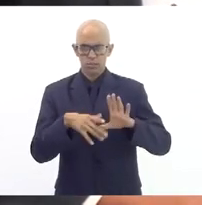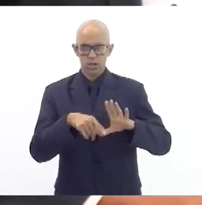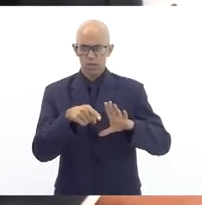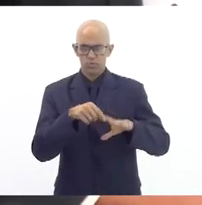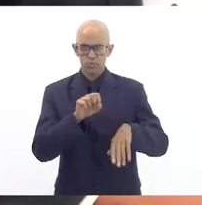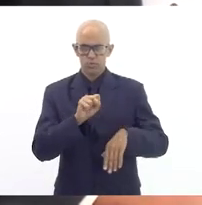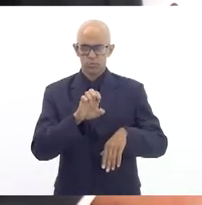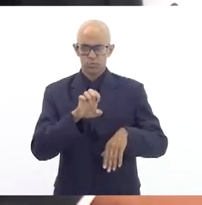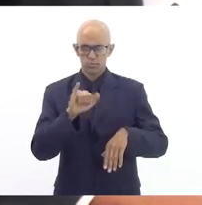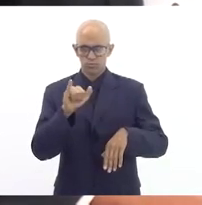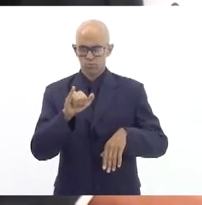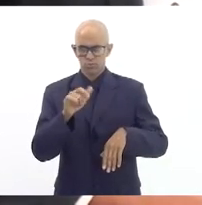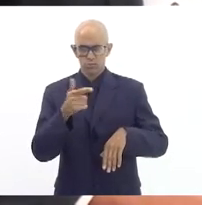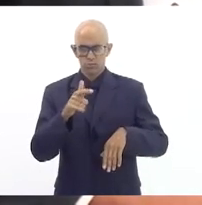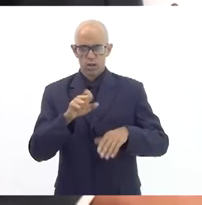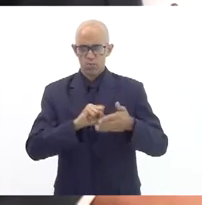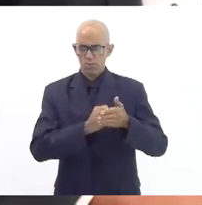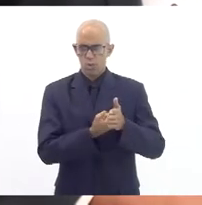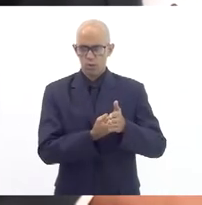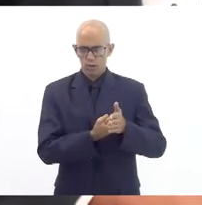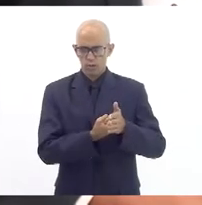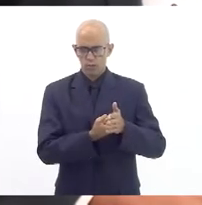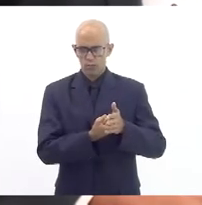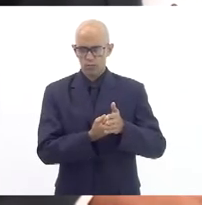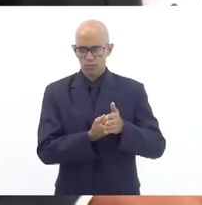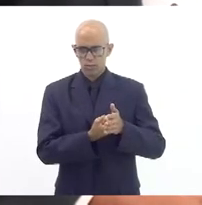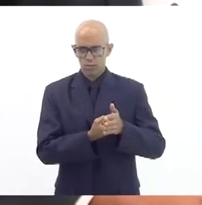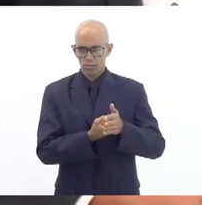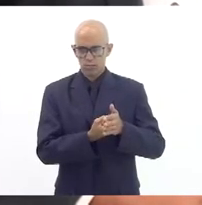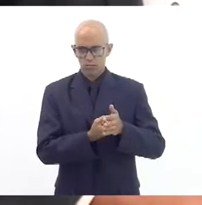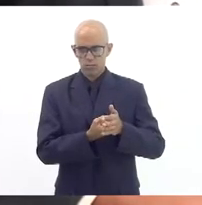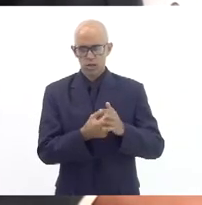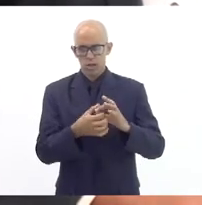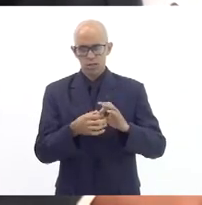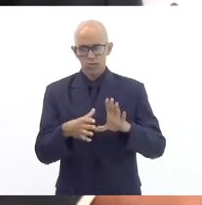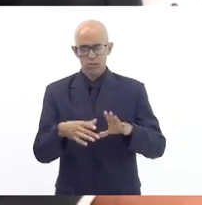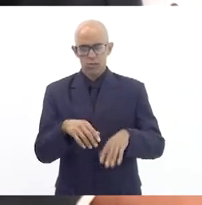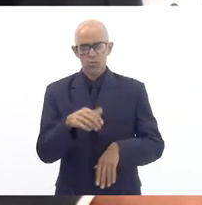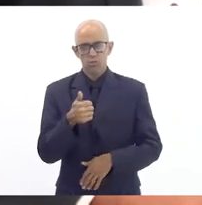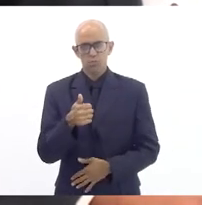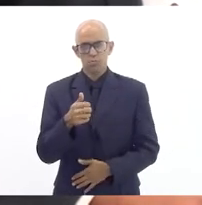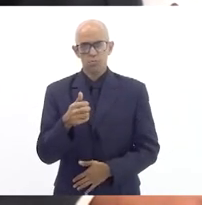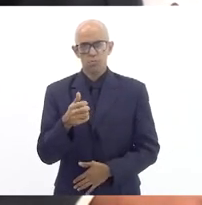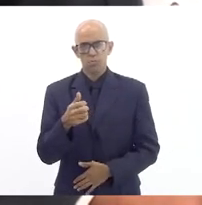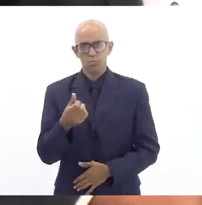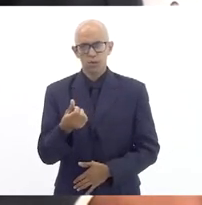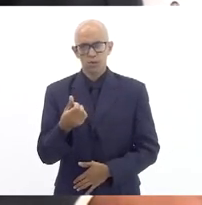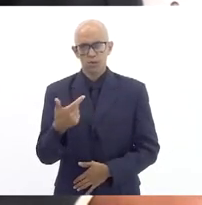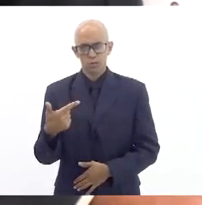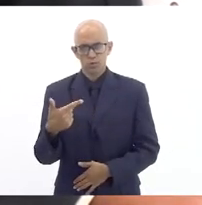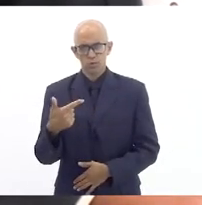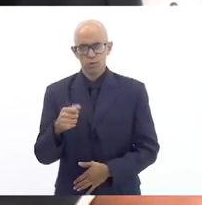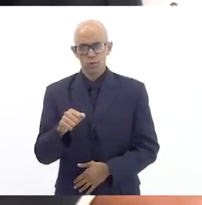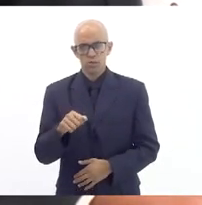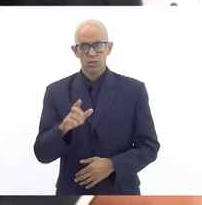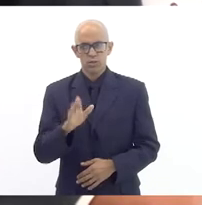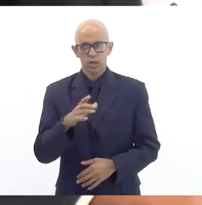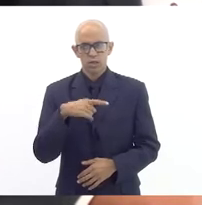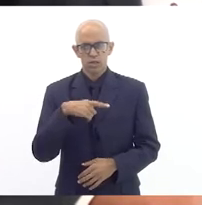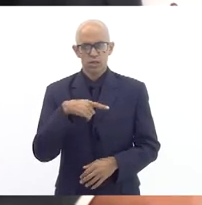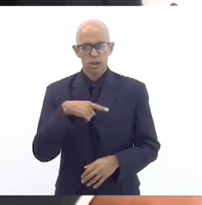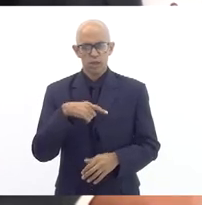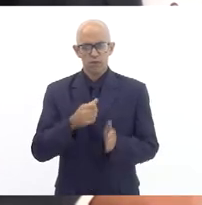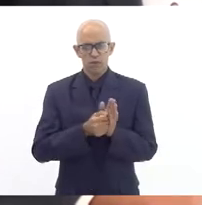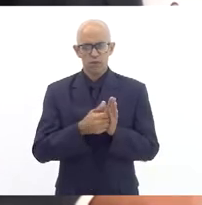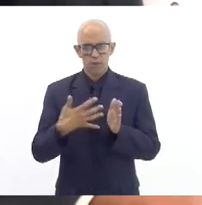Nenhum deles tem restrição. Então, está lá, está público, o processo 162 já tem já uma série de levantamentos feitos pela